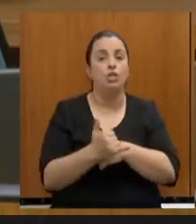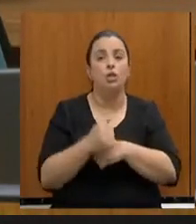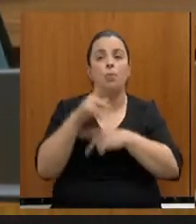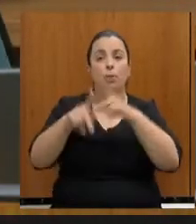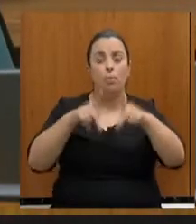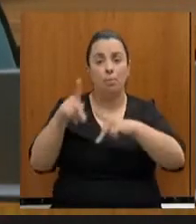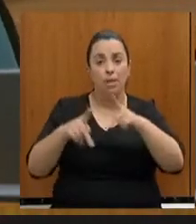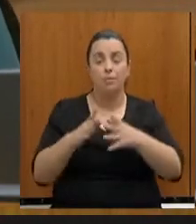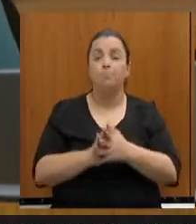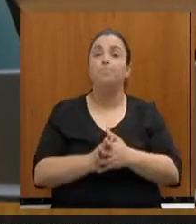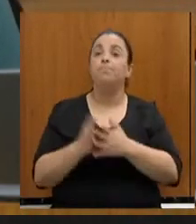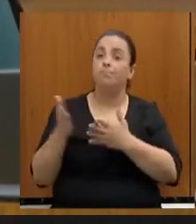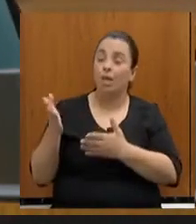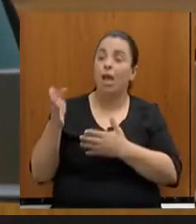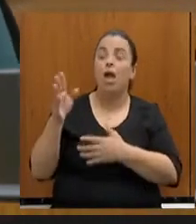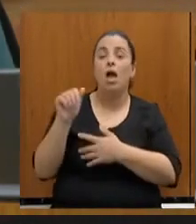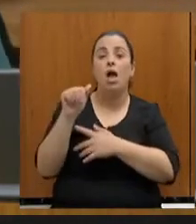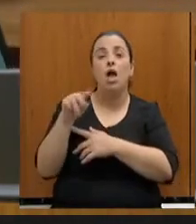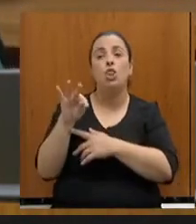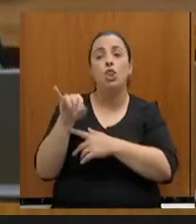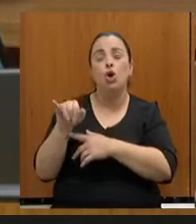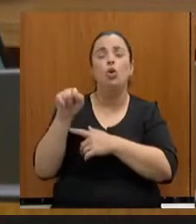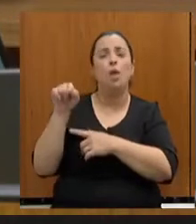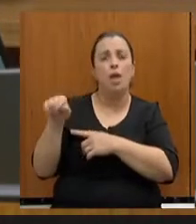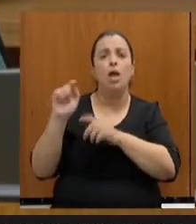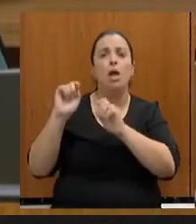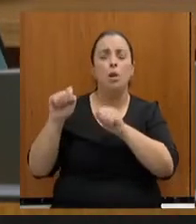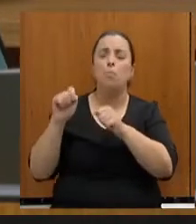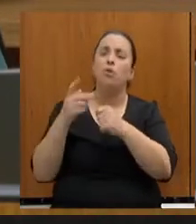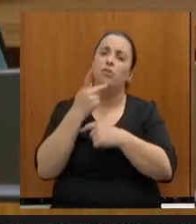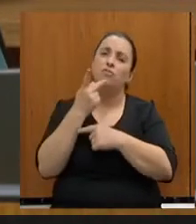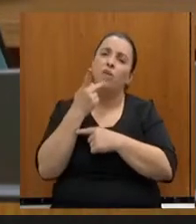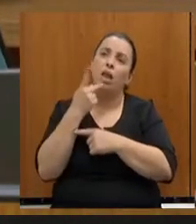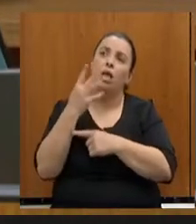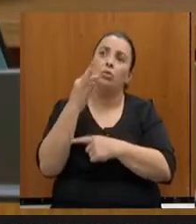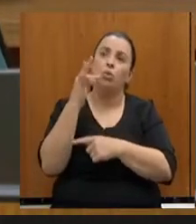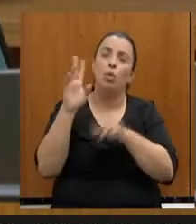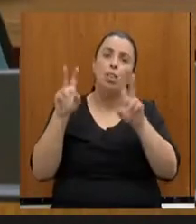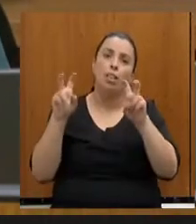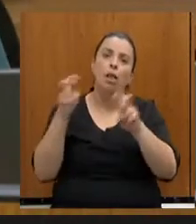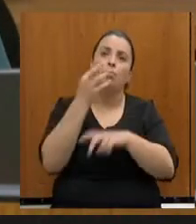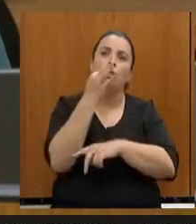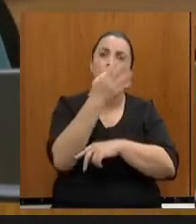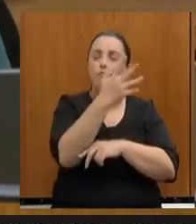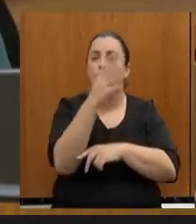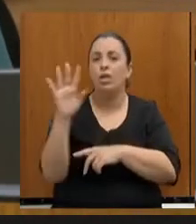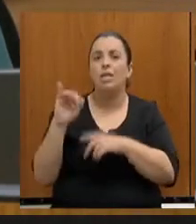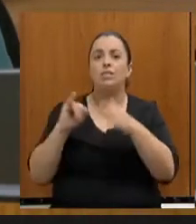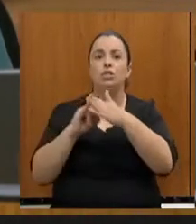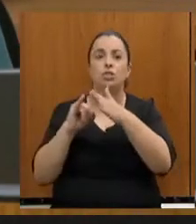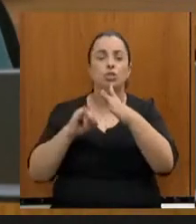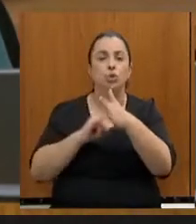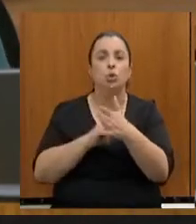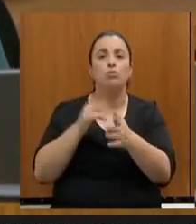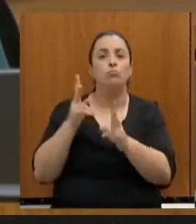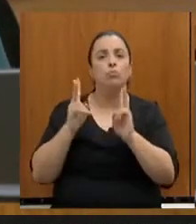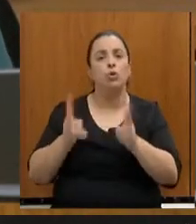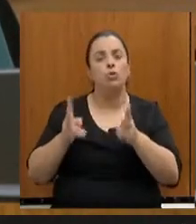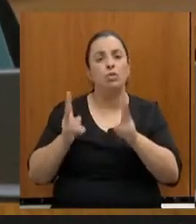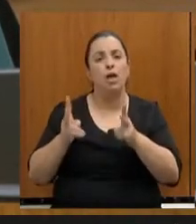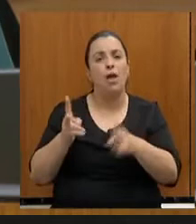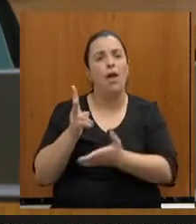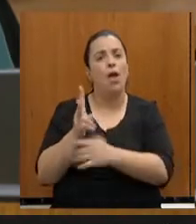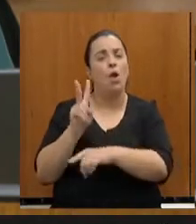passar então Antônio Mauá que pode atualizar né sobre o tema colocado da instituição de unidade de conservação em